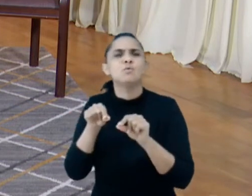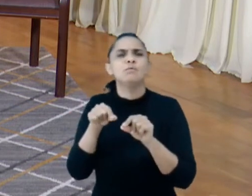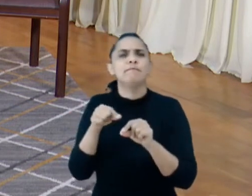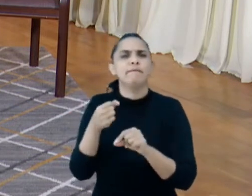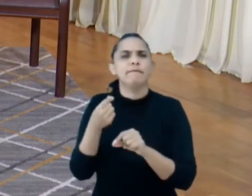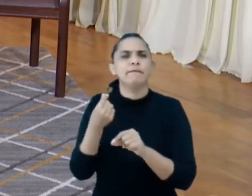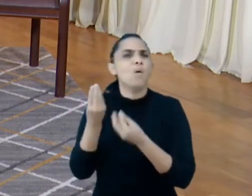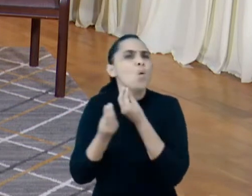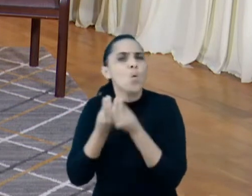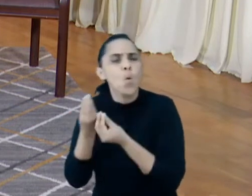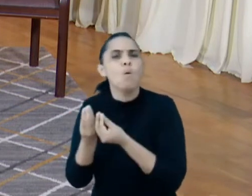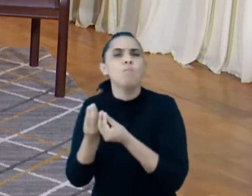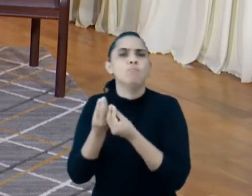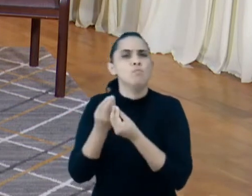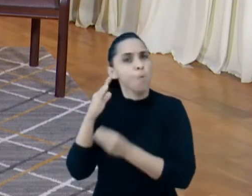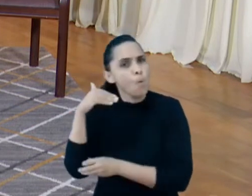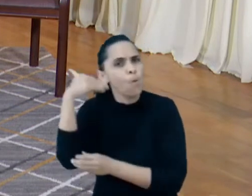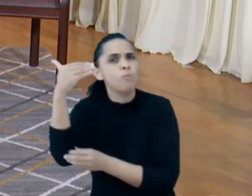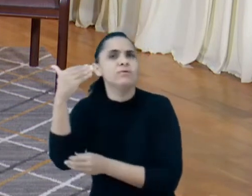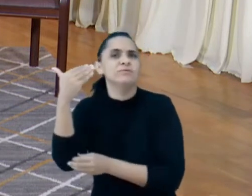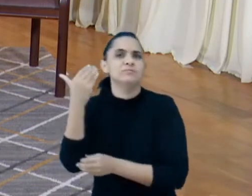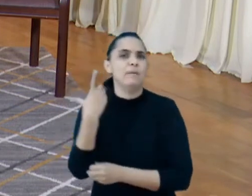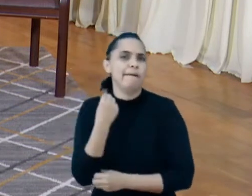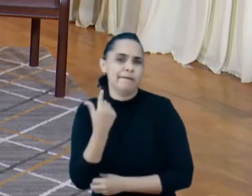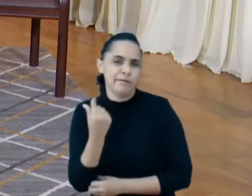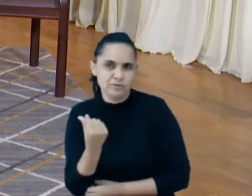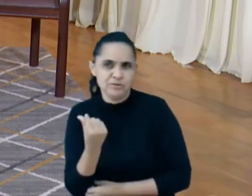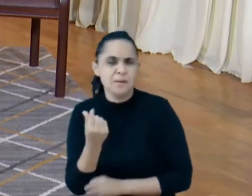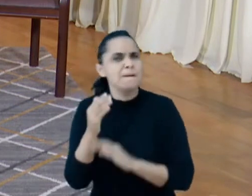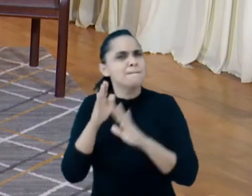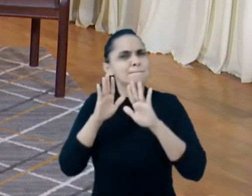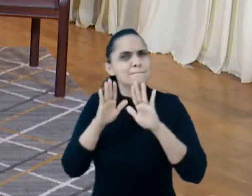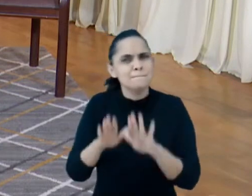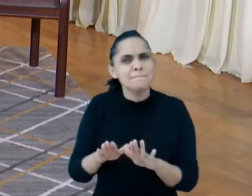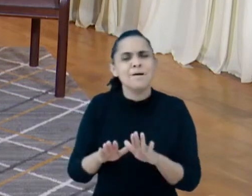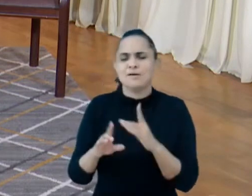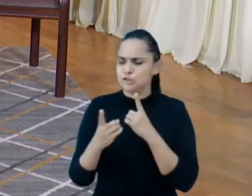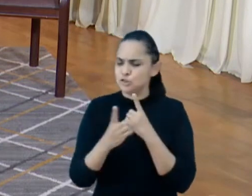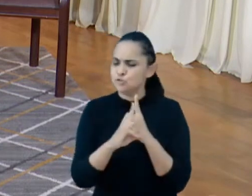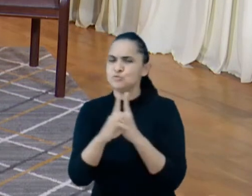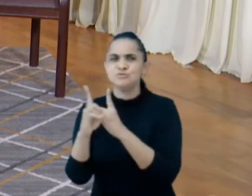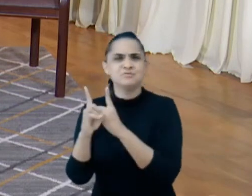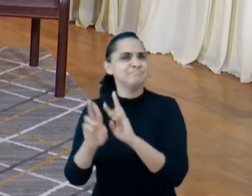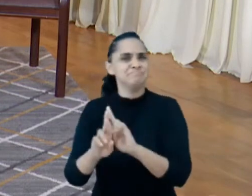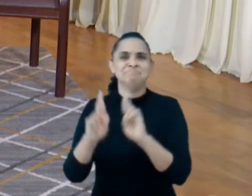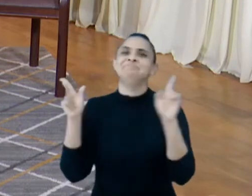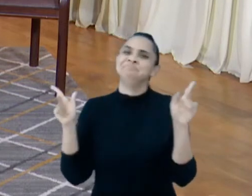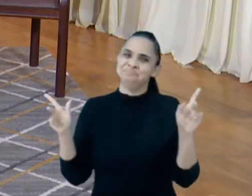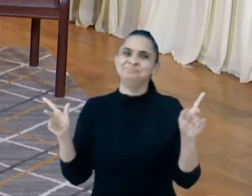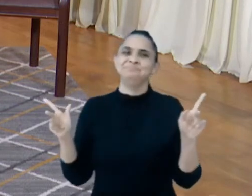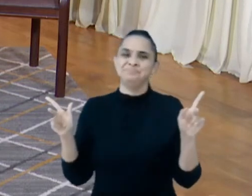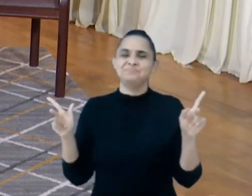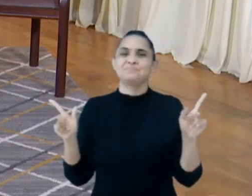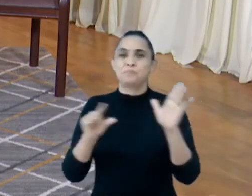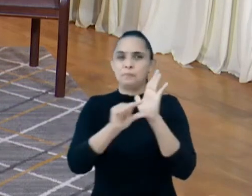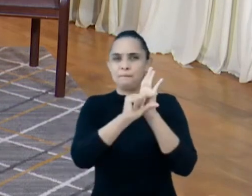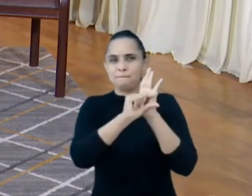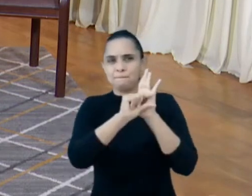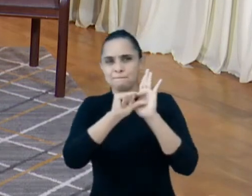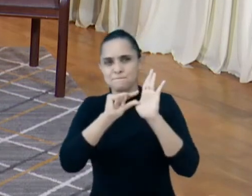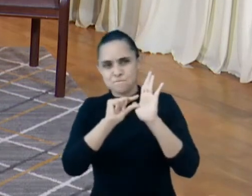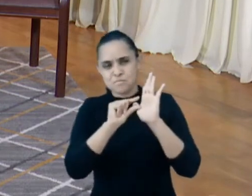vai ajudar alguém. Porém, no caso dos discípulos era diferente. O versículo